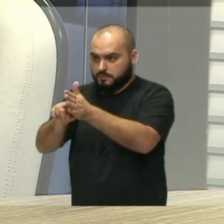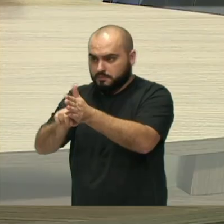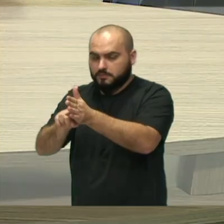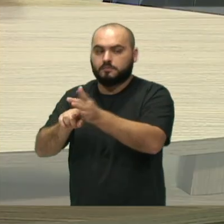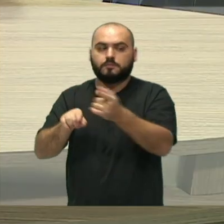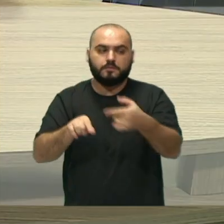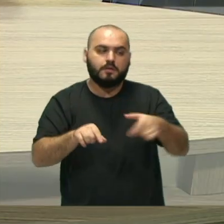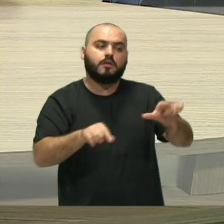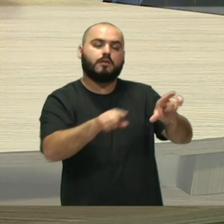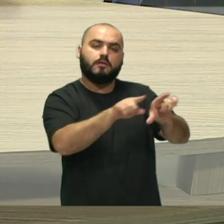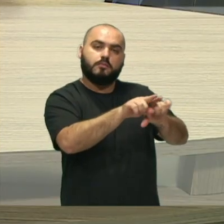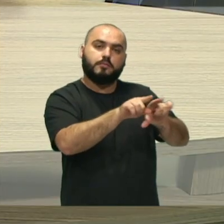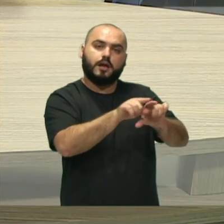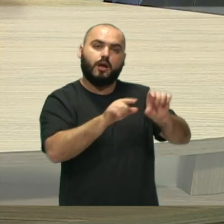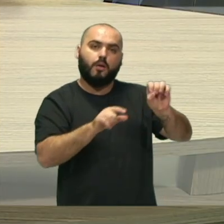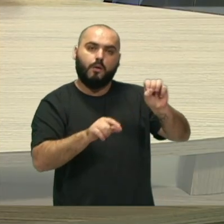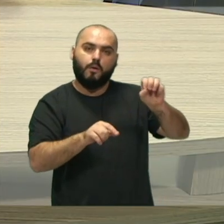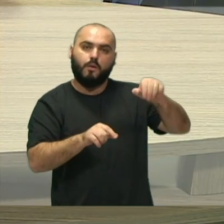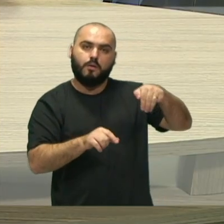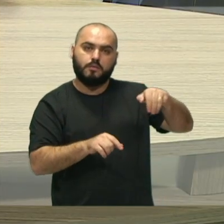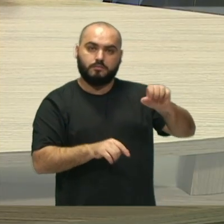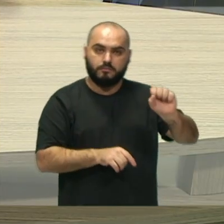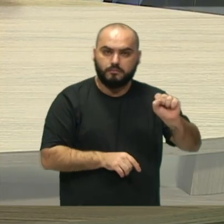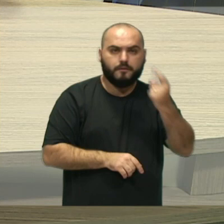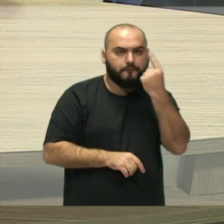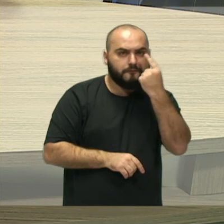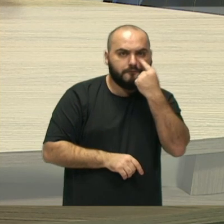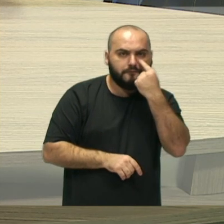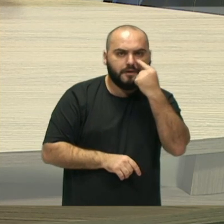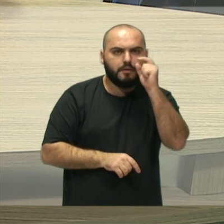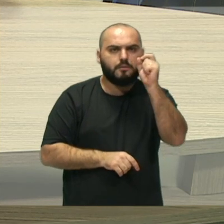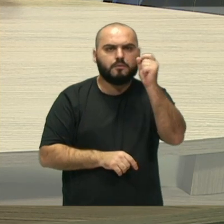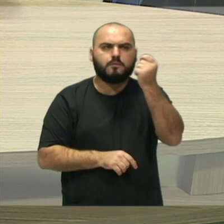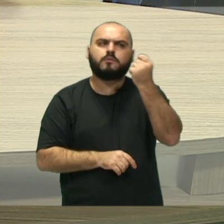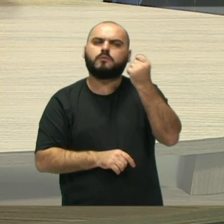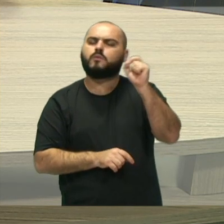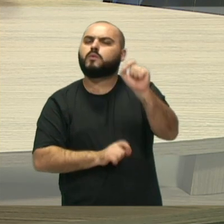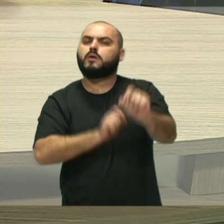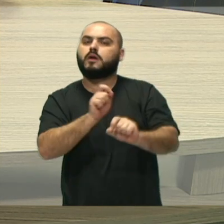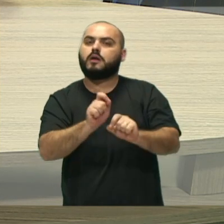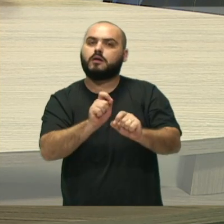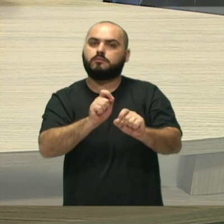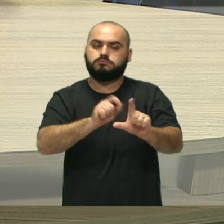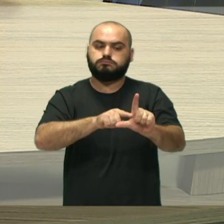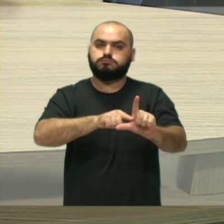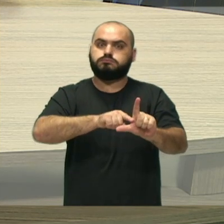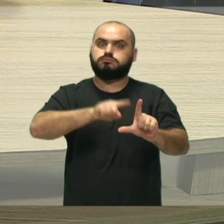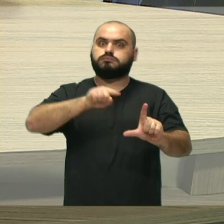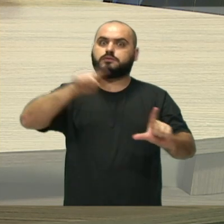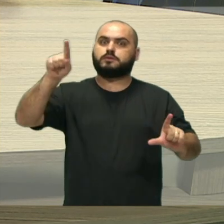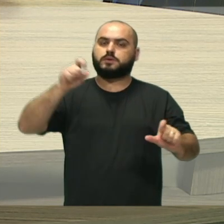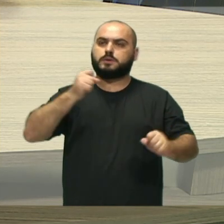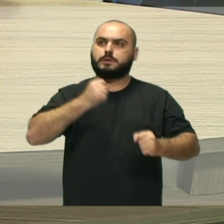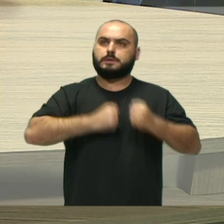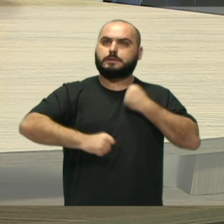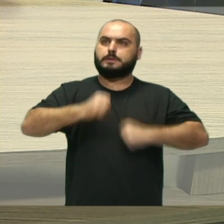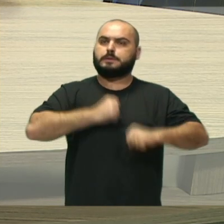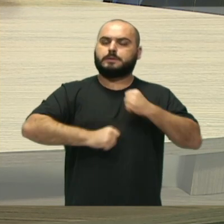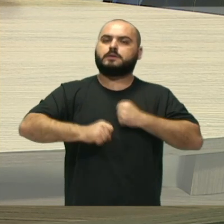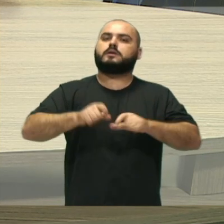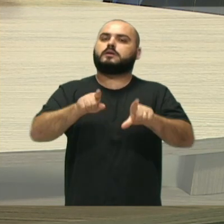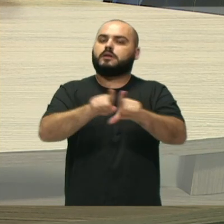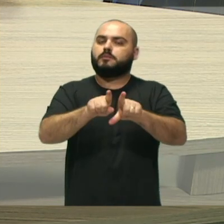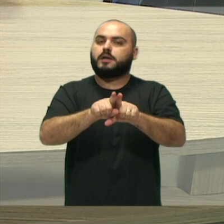a Organização Mundial de Saúde também viu, detectou um aumento de casos de ansiedade e de problemas